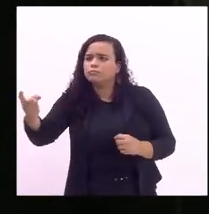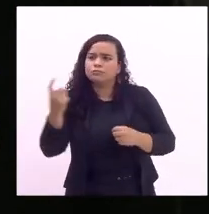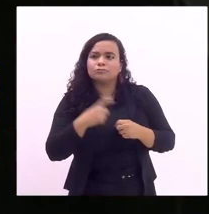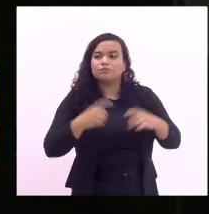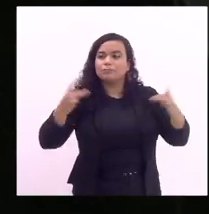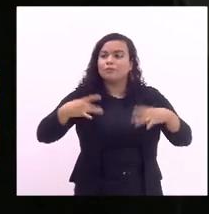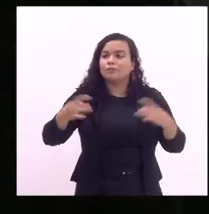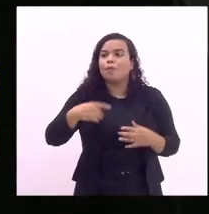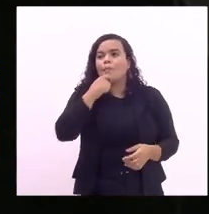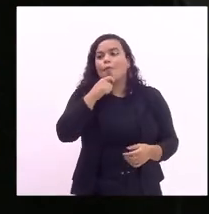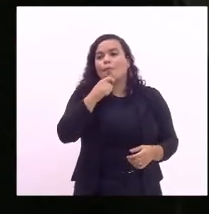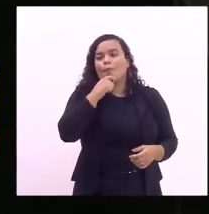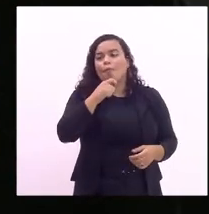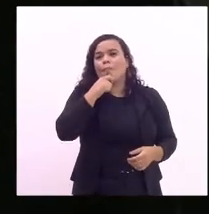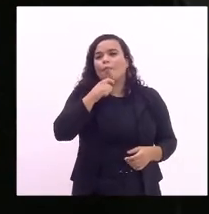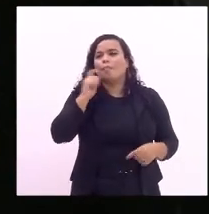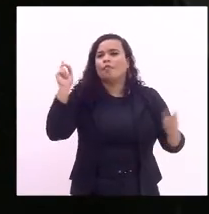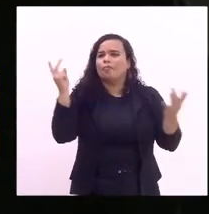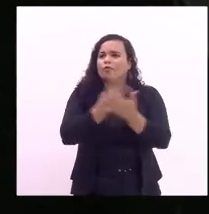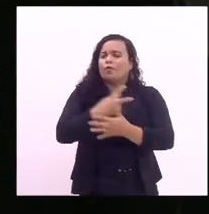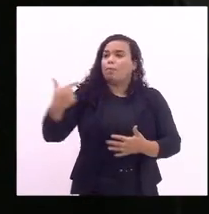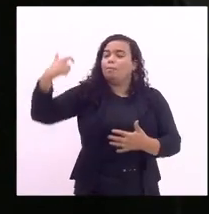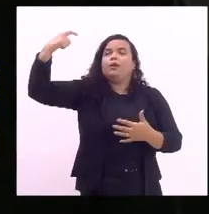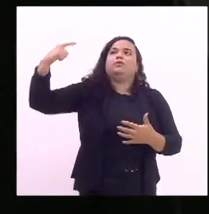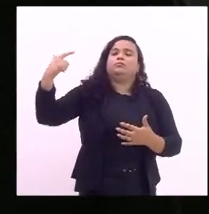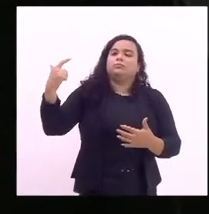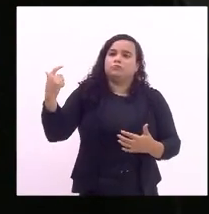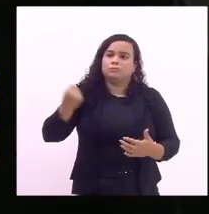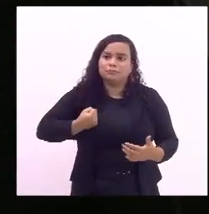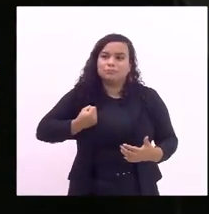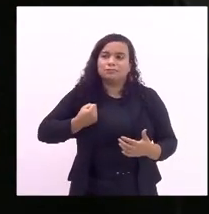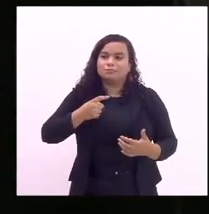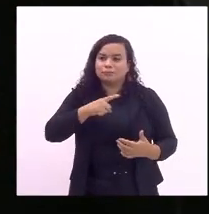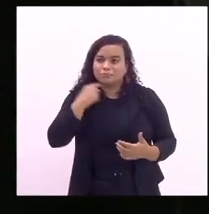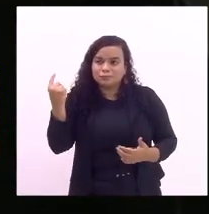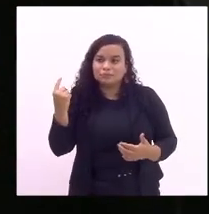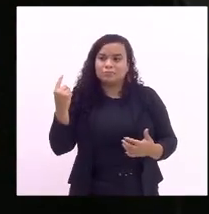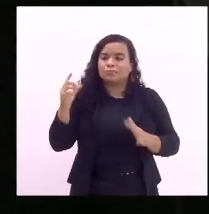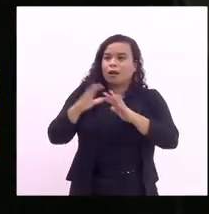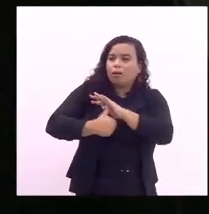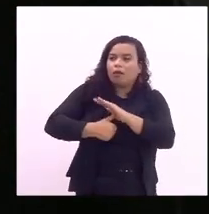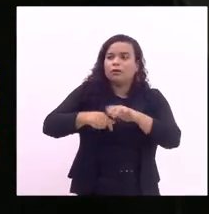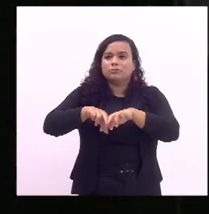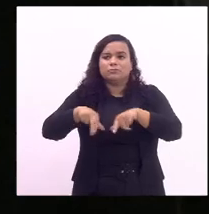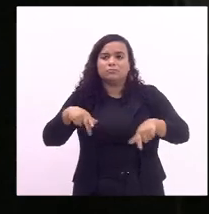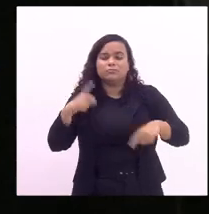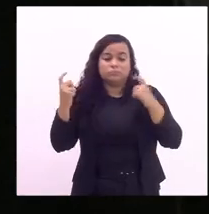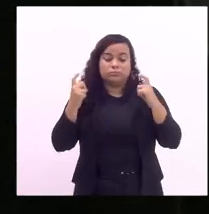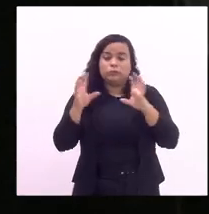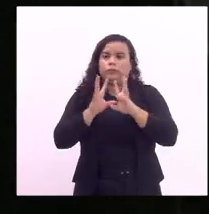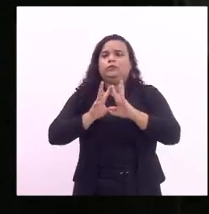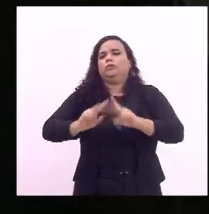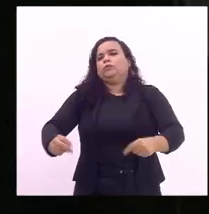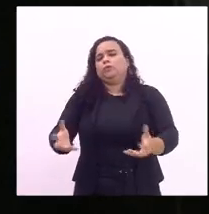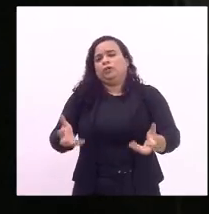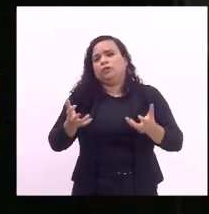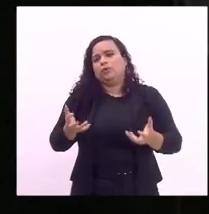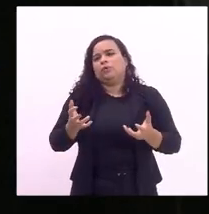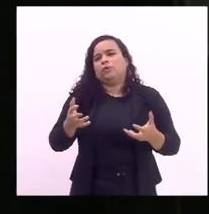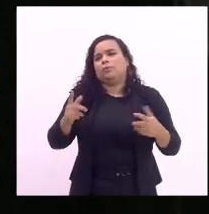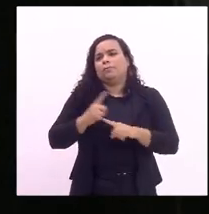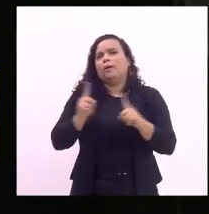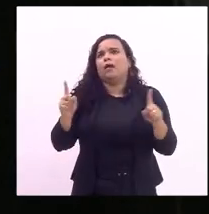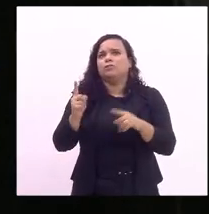medo de ser assassinada, de ser assaltada. Agora, armar para poder